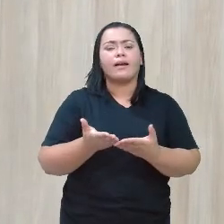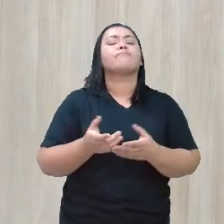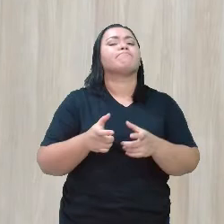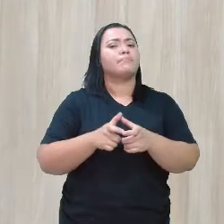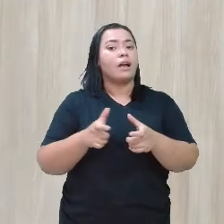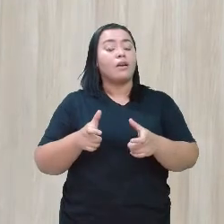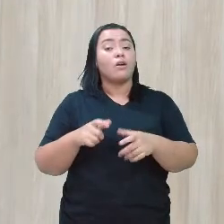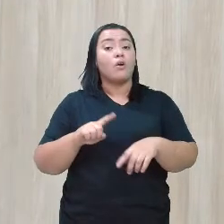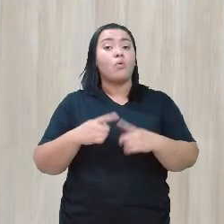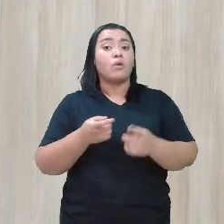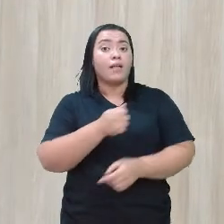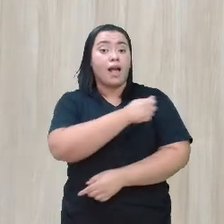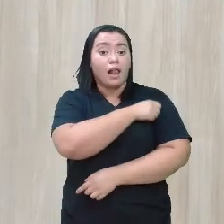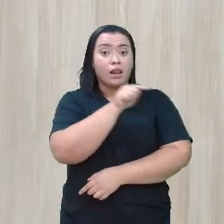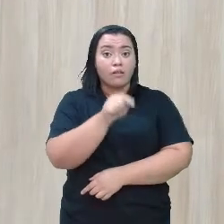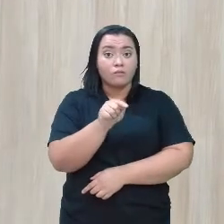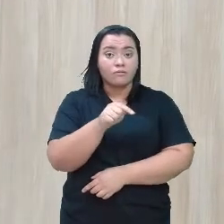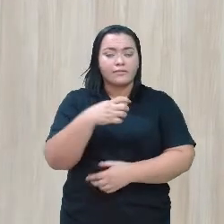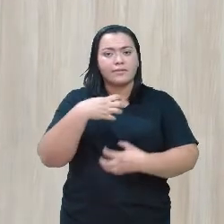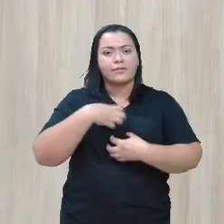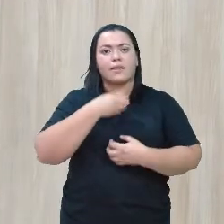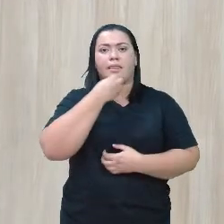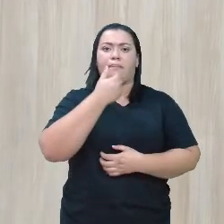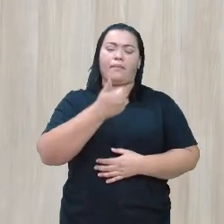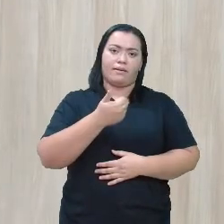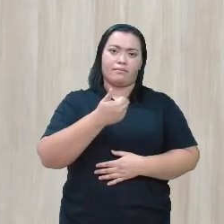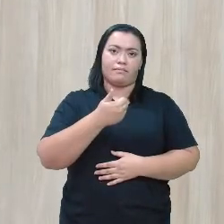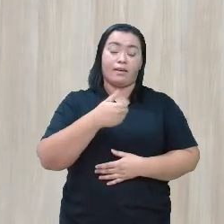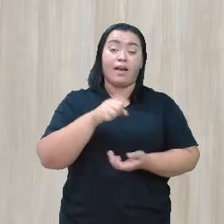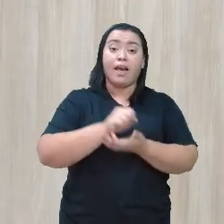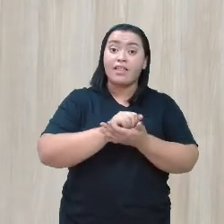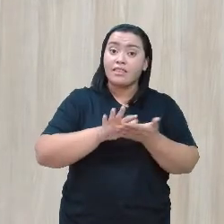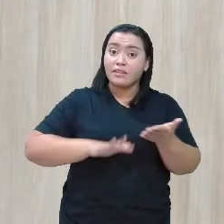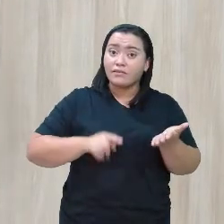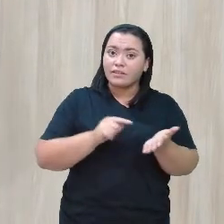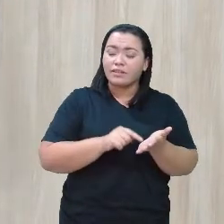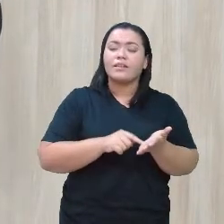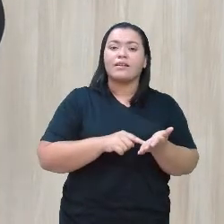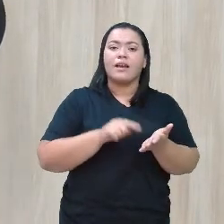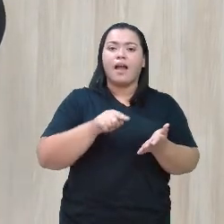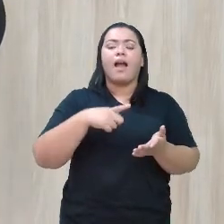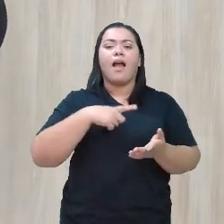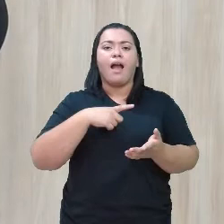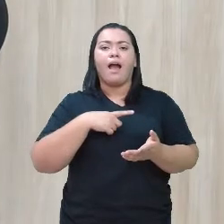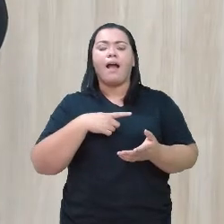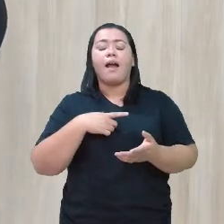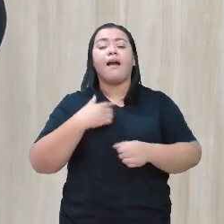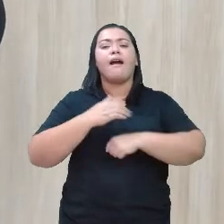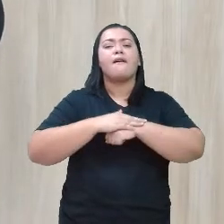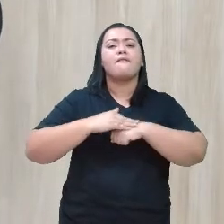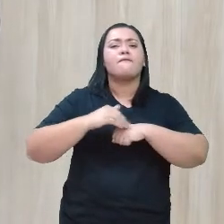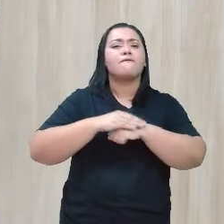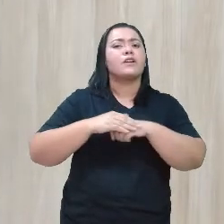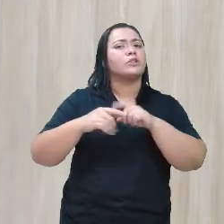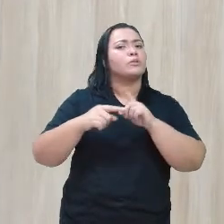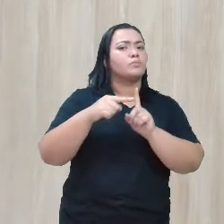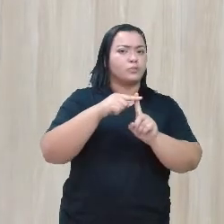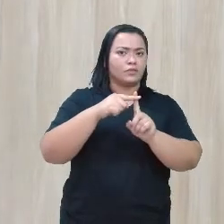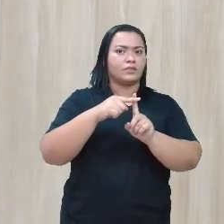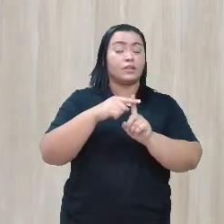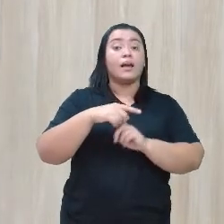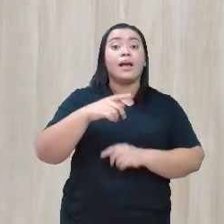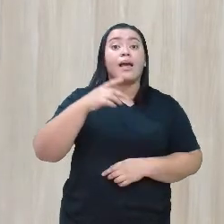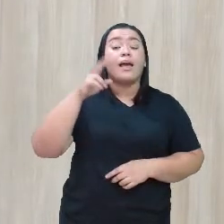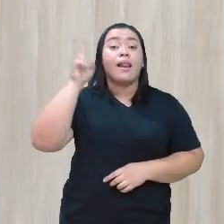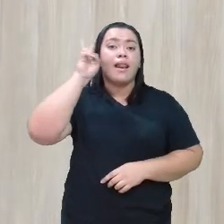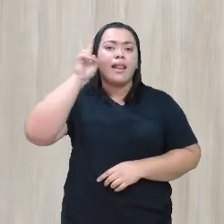estudante se sente bem, né? Quando a atividade ela está precipitando afetos positivos. Lembra que a gente falou